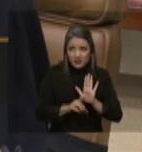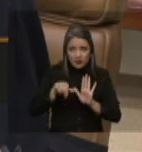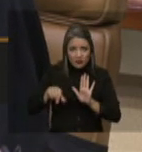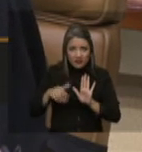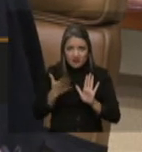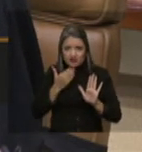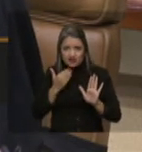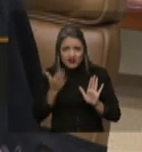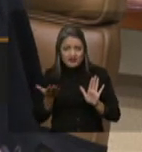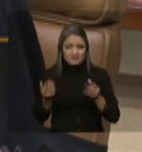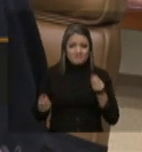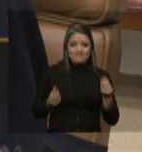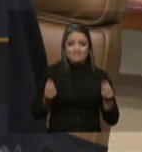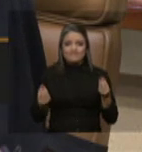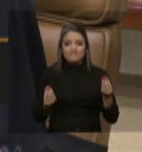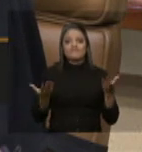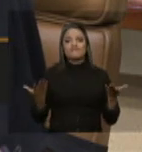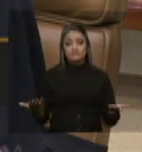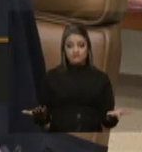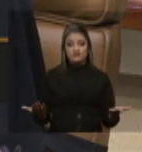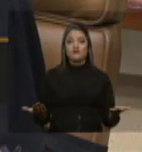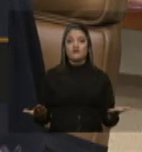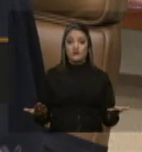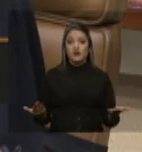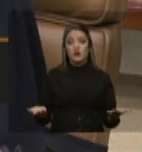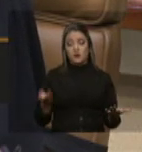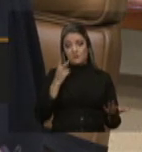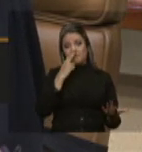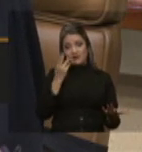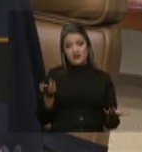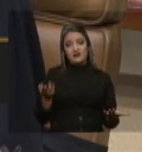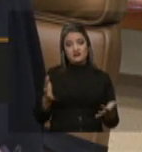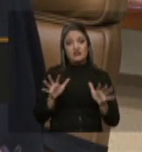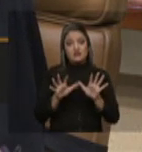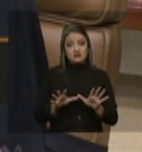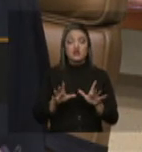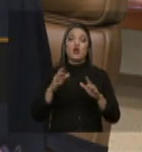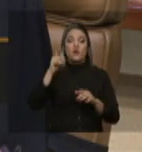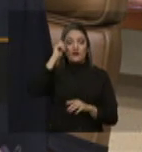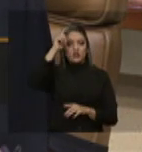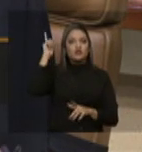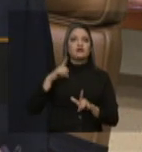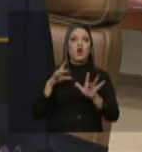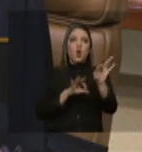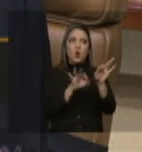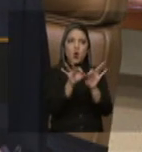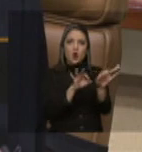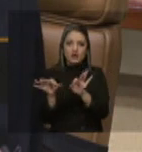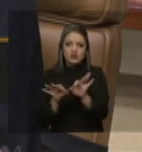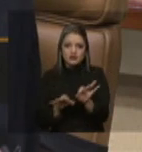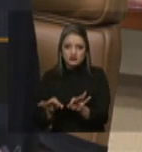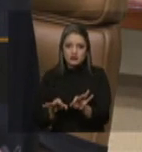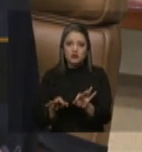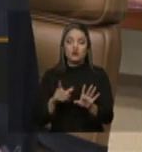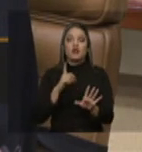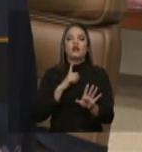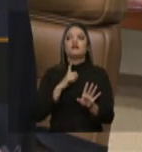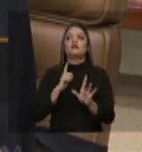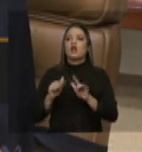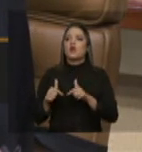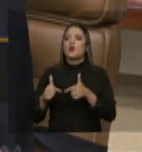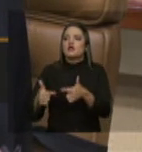o que me parece que vossa excelência está é a cor exatamente as coisas dos seus vídeos no sentido de que há uma